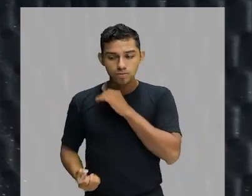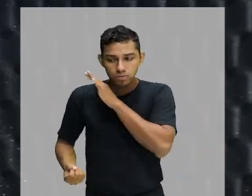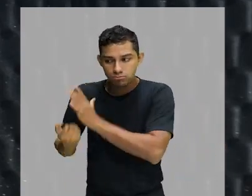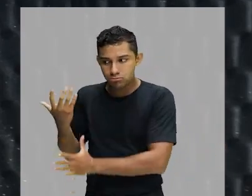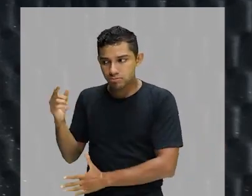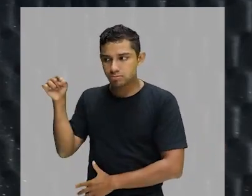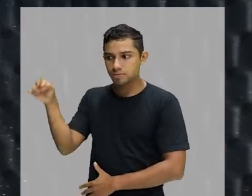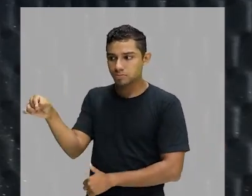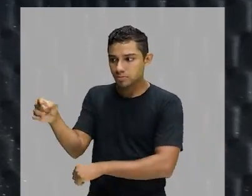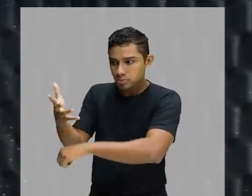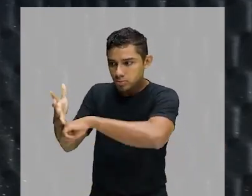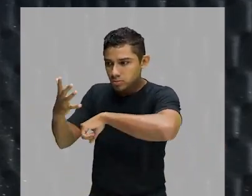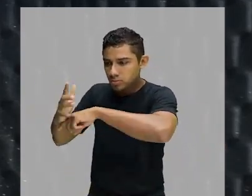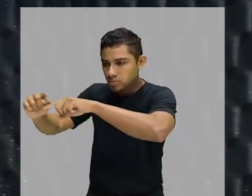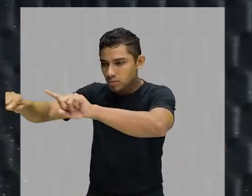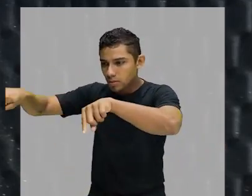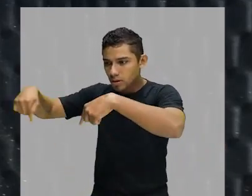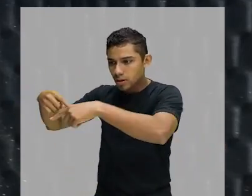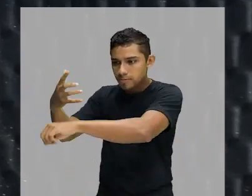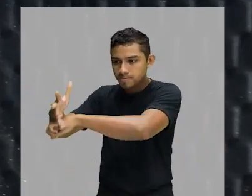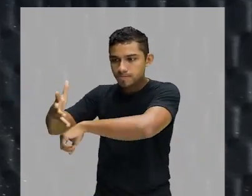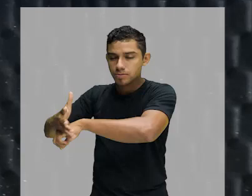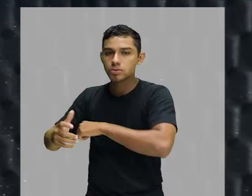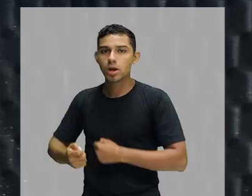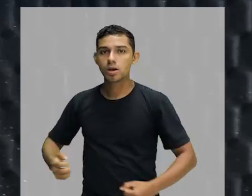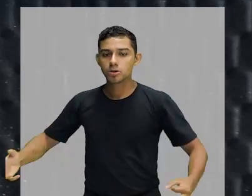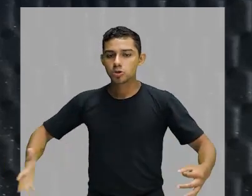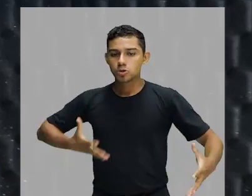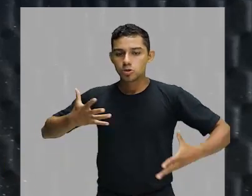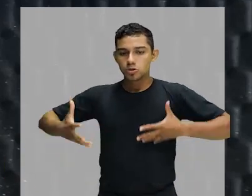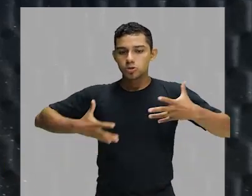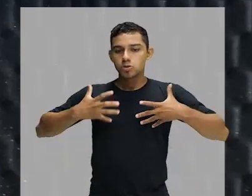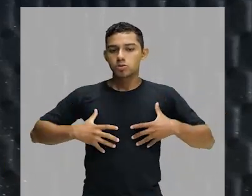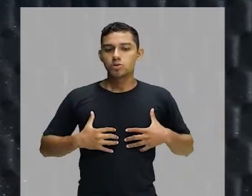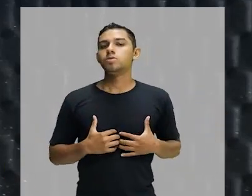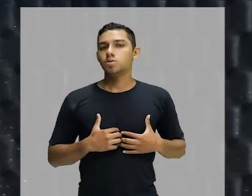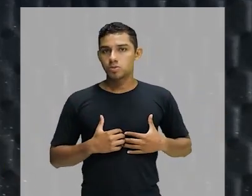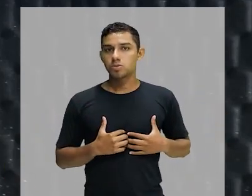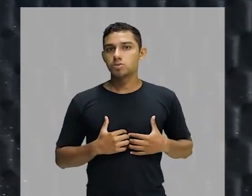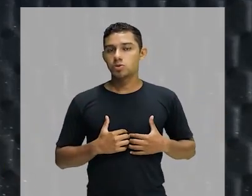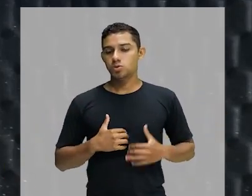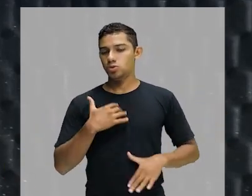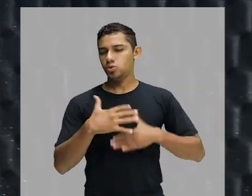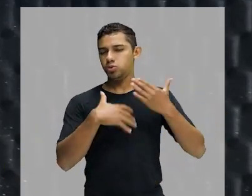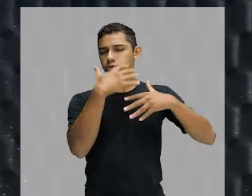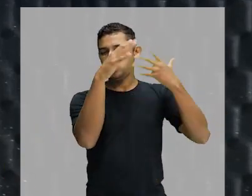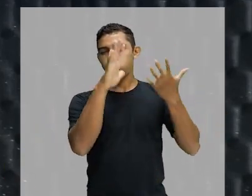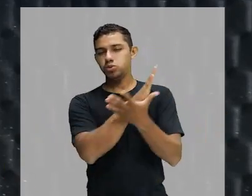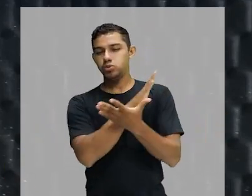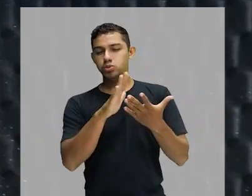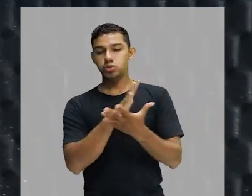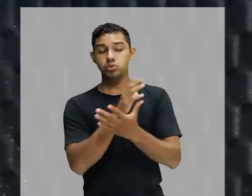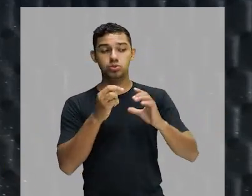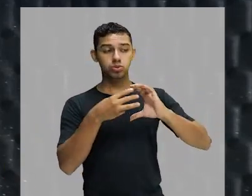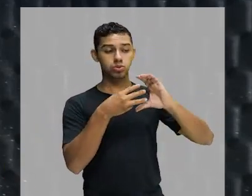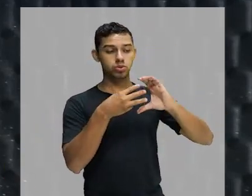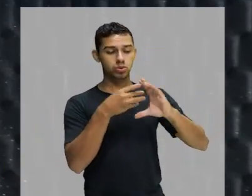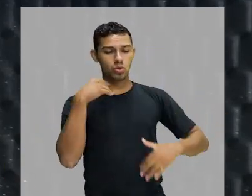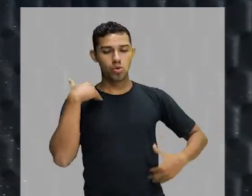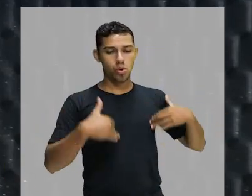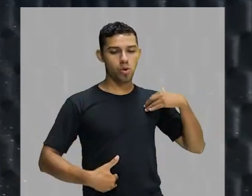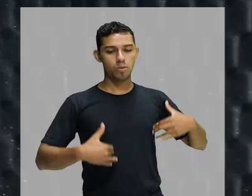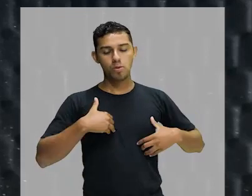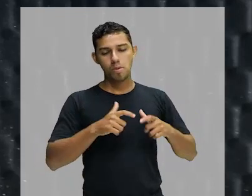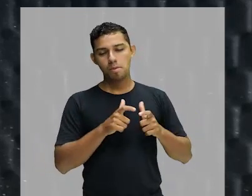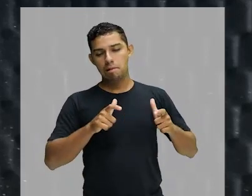no laboratório, que estimulam o desenvolvimento de alguns tecidos do corpo, a partir do crescimento